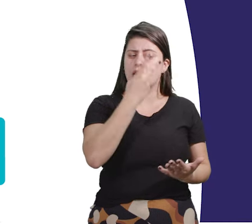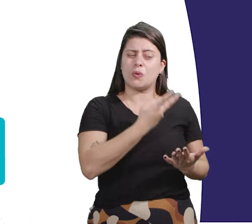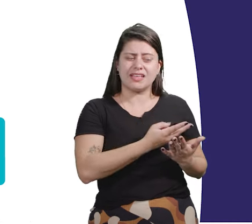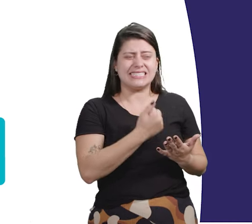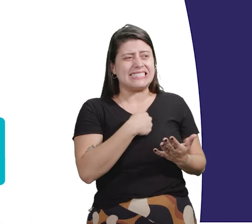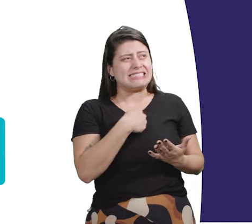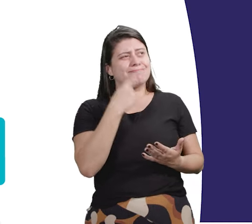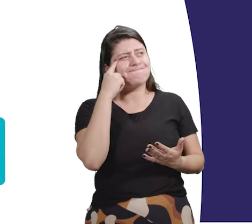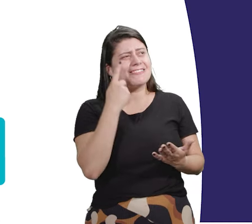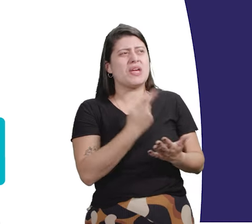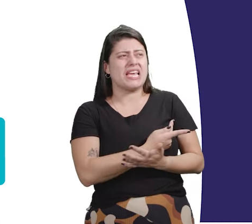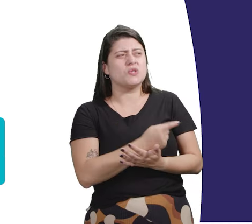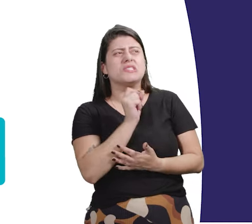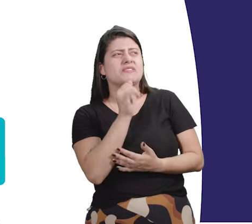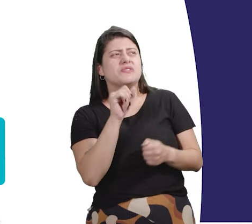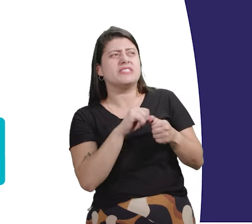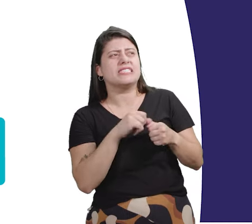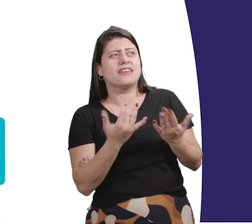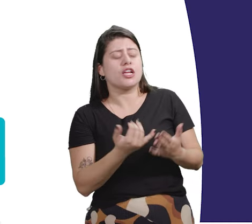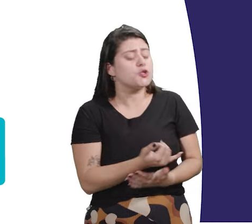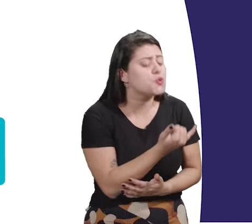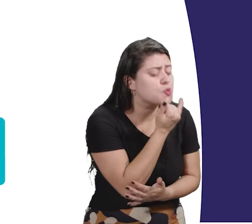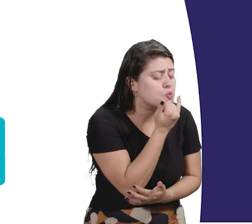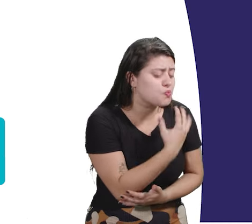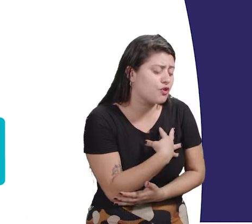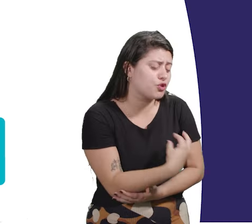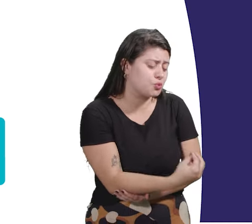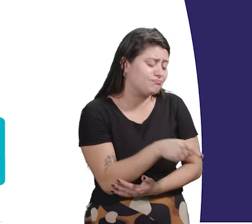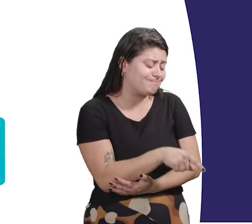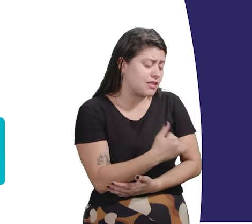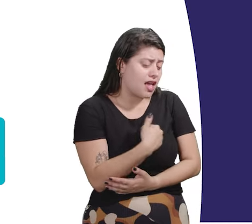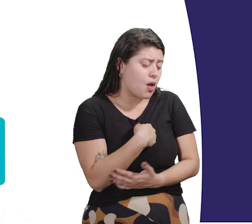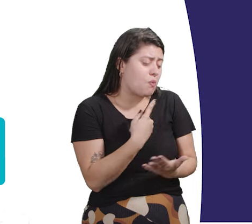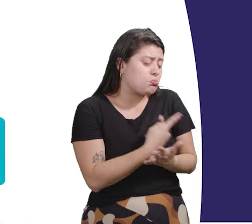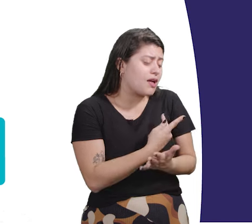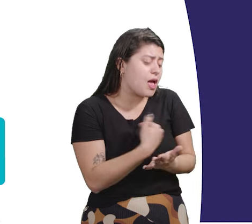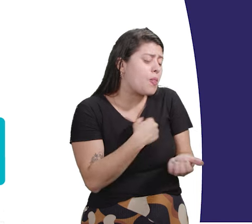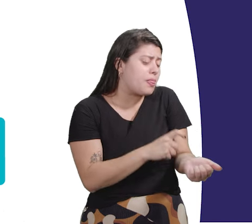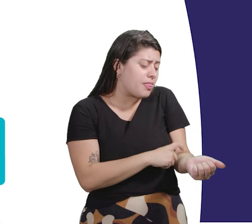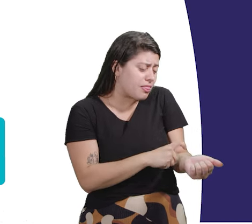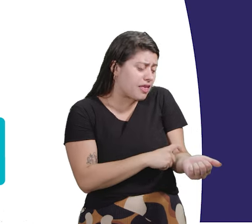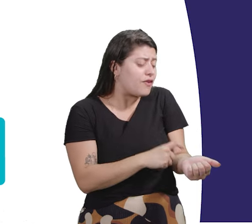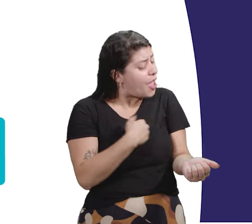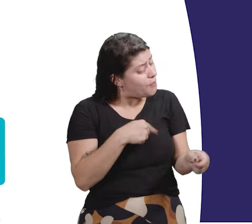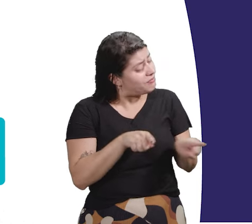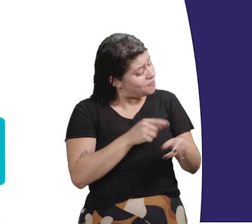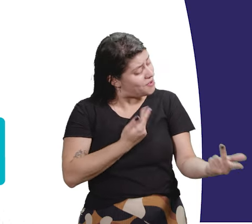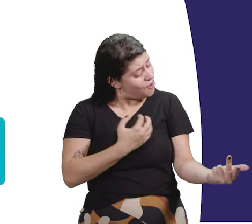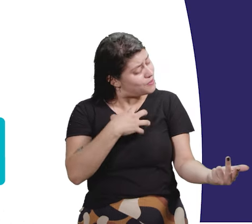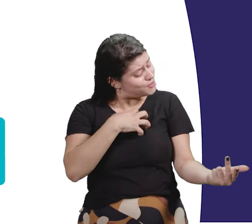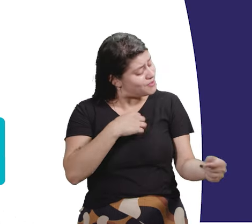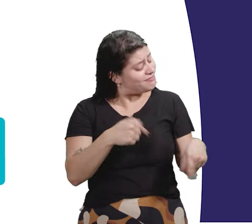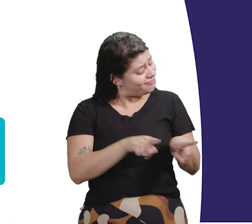o seu erro, reconheça que você pode pedir desculpa para sua criança e falar, olha, eu errei, eu estava nervosa, eu tenho